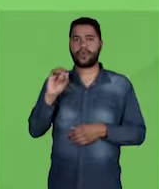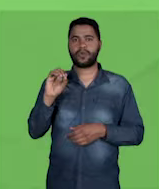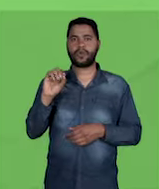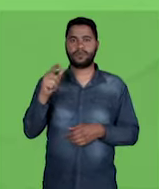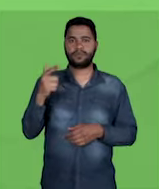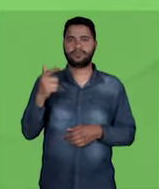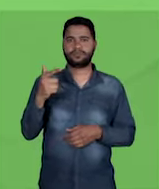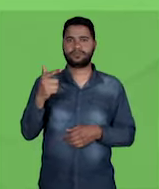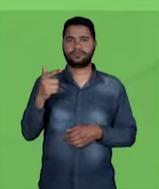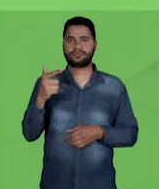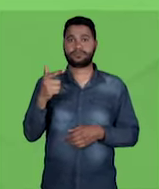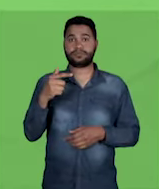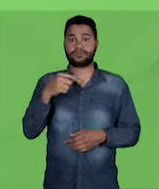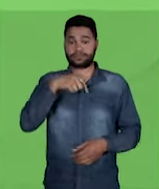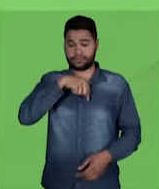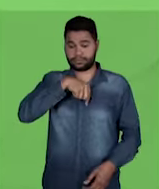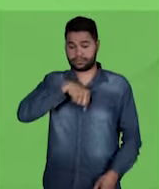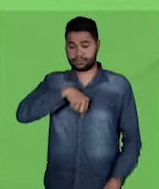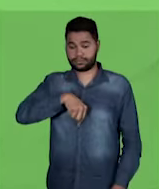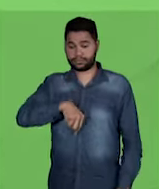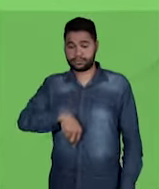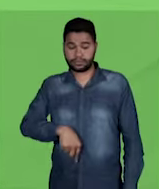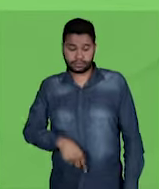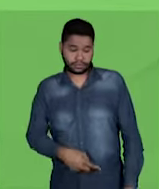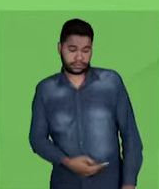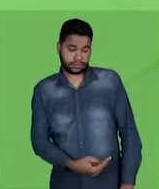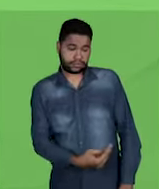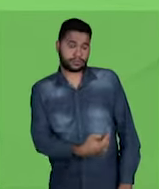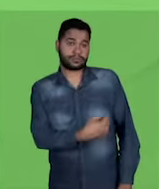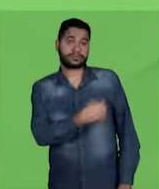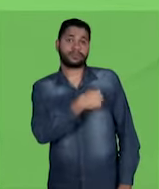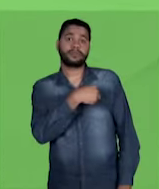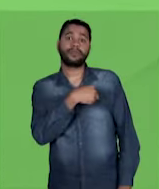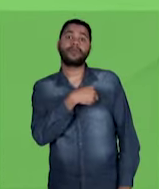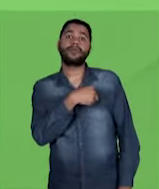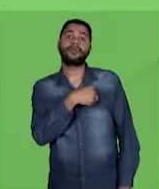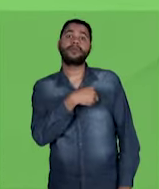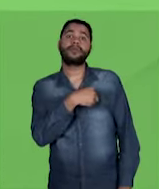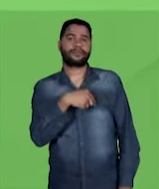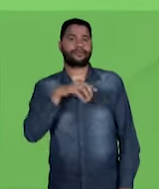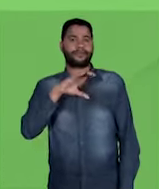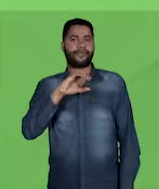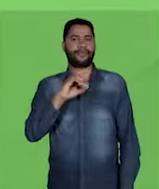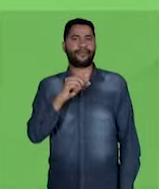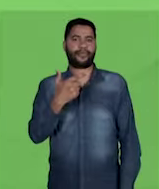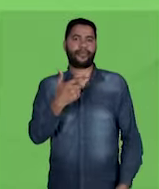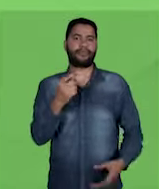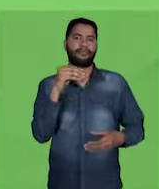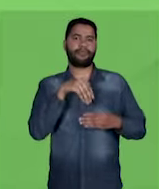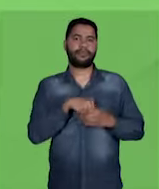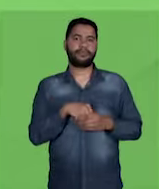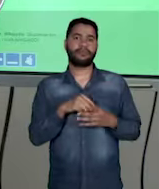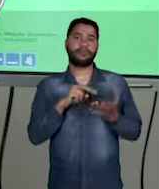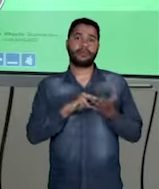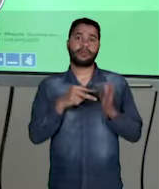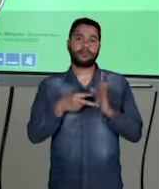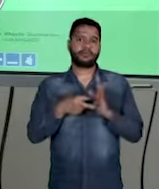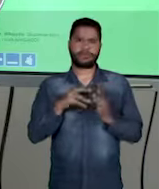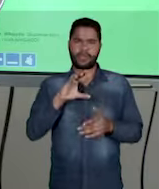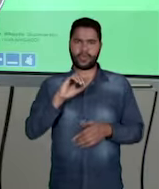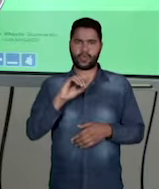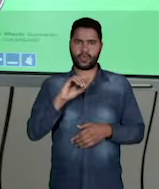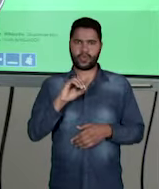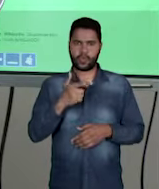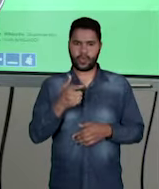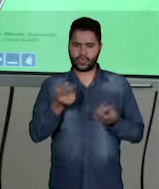oxigênio. O sangue que está voltando está rico em CO2. Ou seja, CO2 não pode ficar no